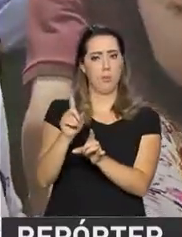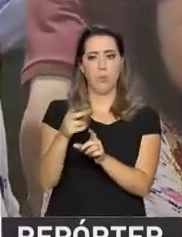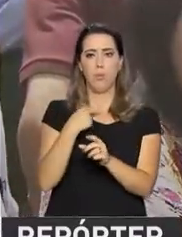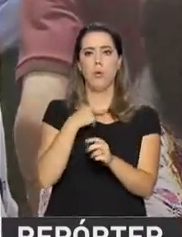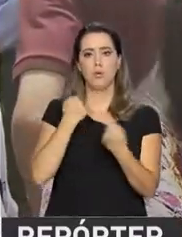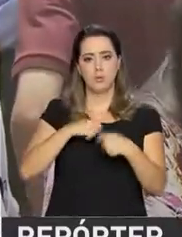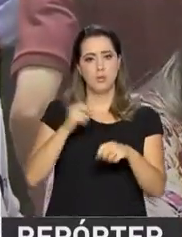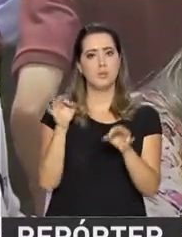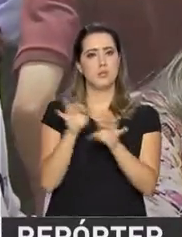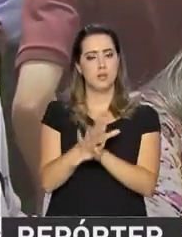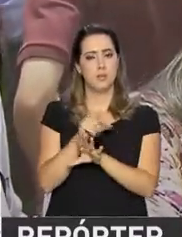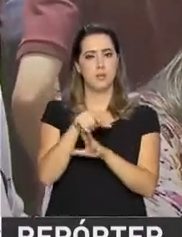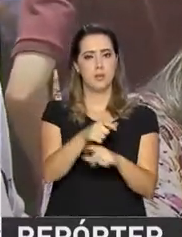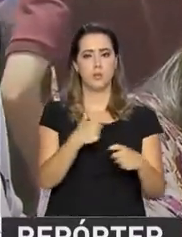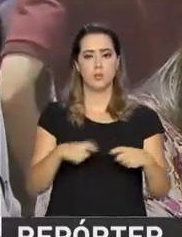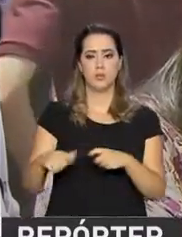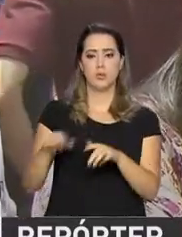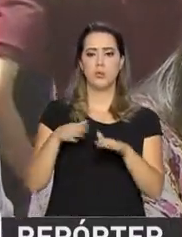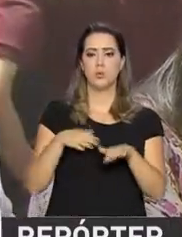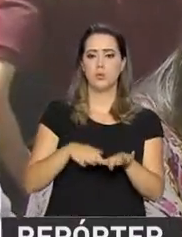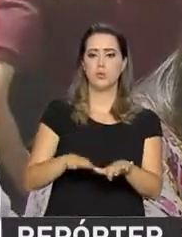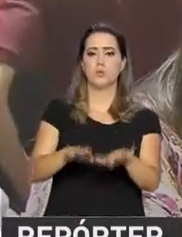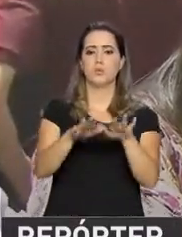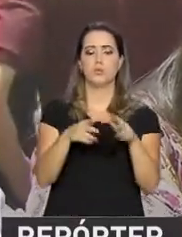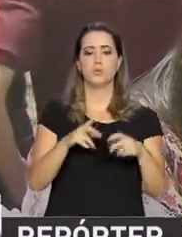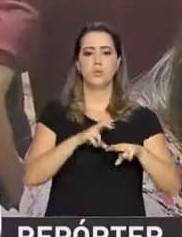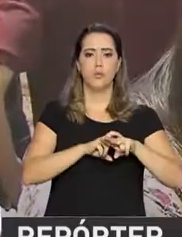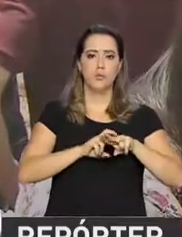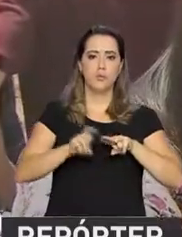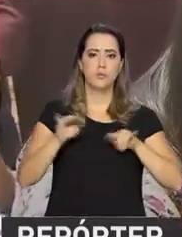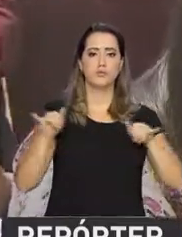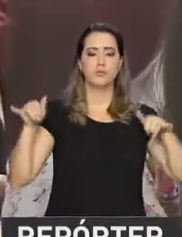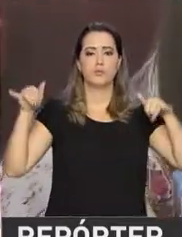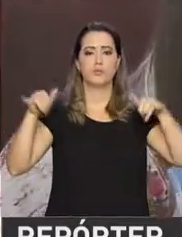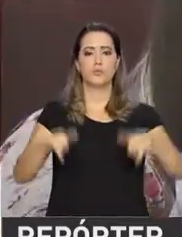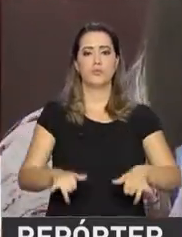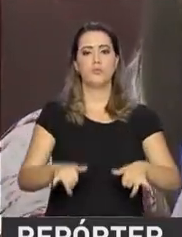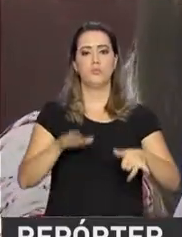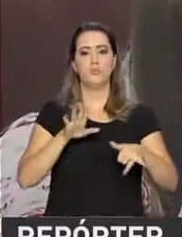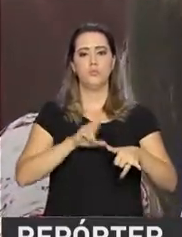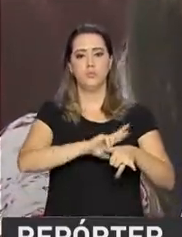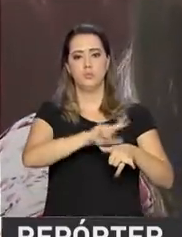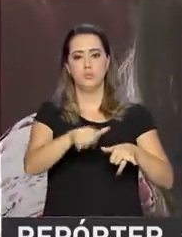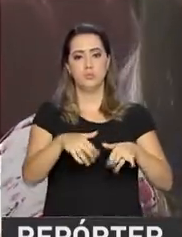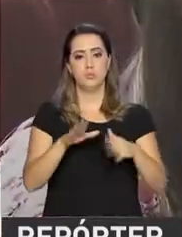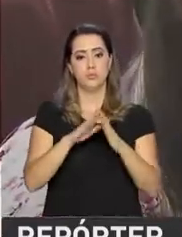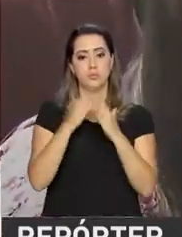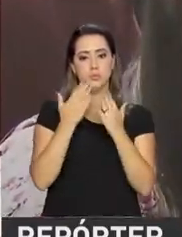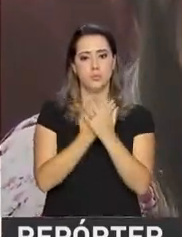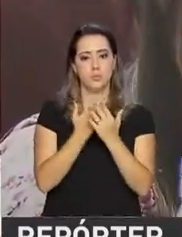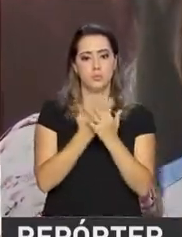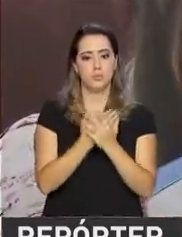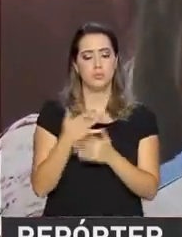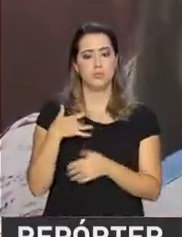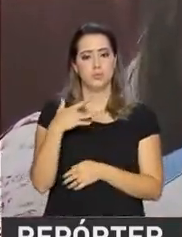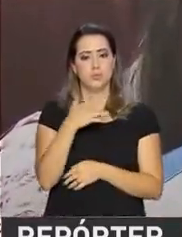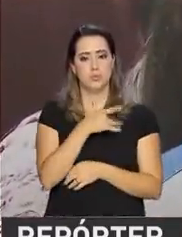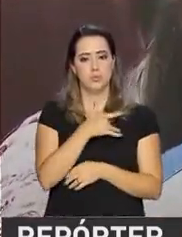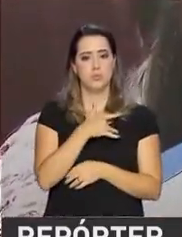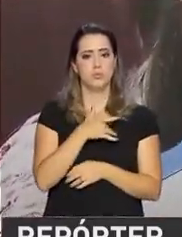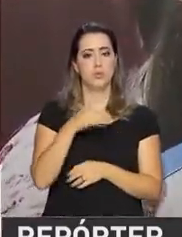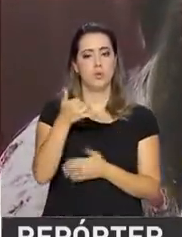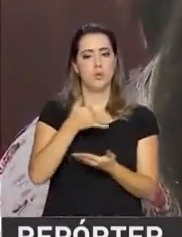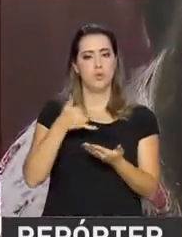nem todas as áreas rodovias ferrovias aeroportos portos escolas área de saúde o